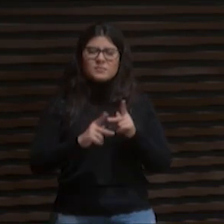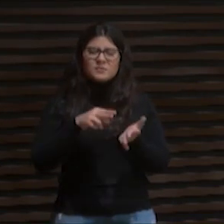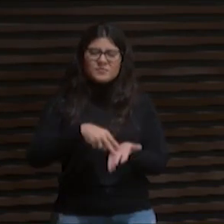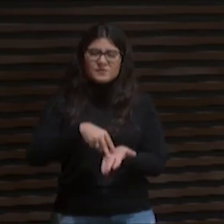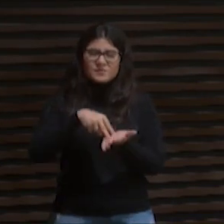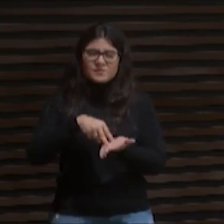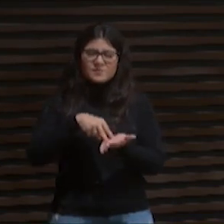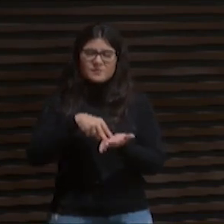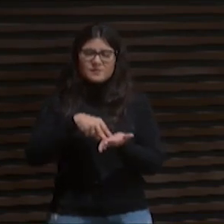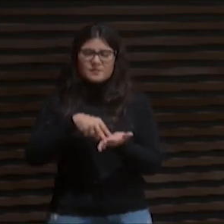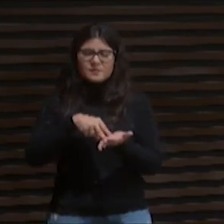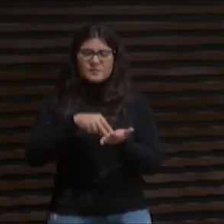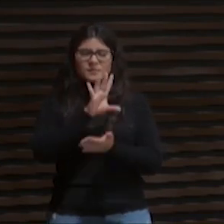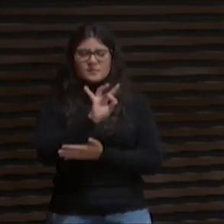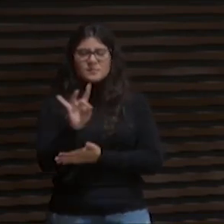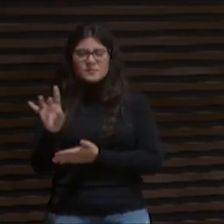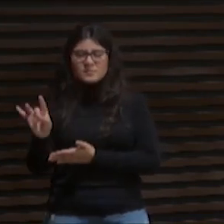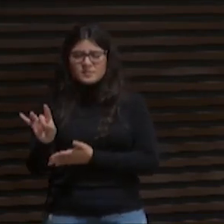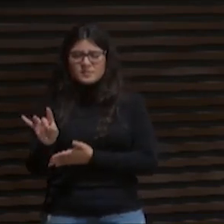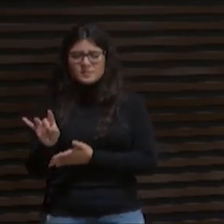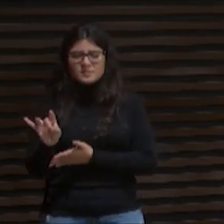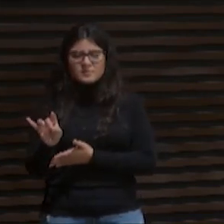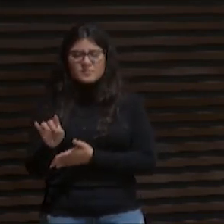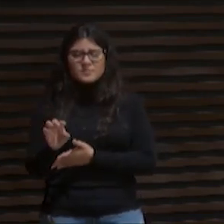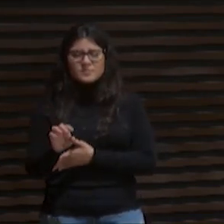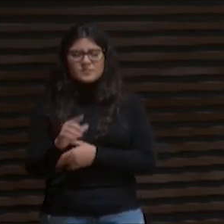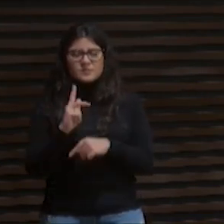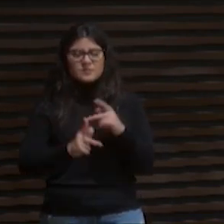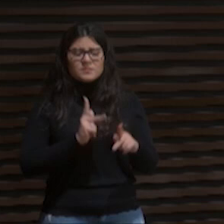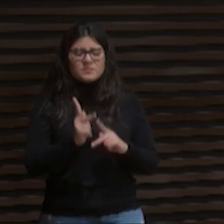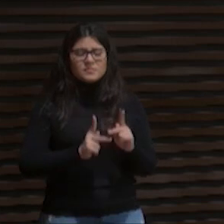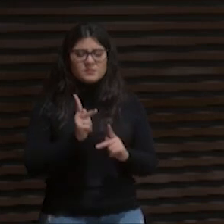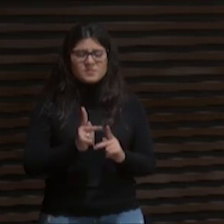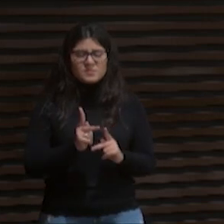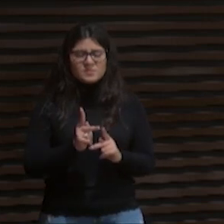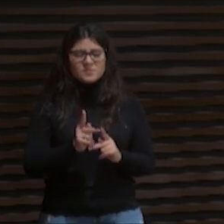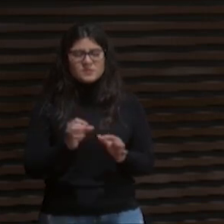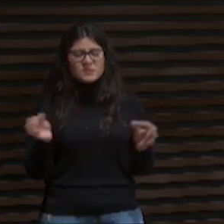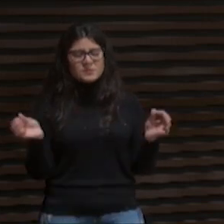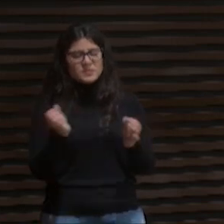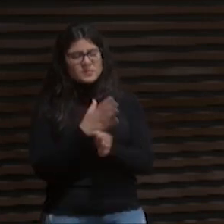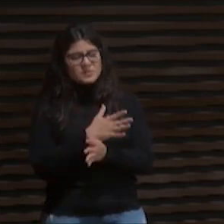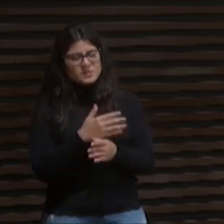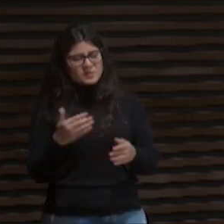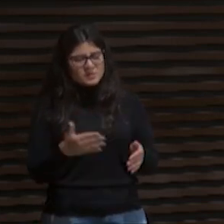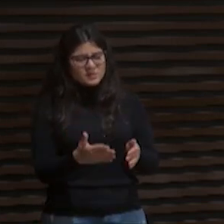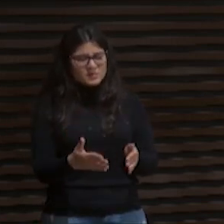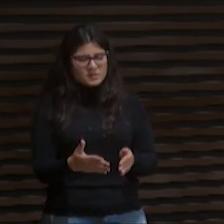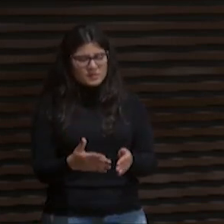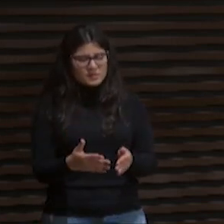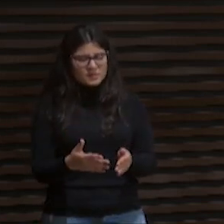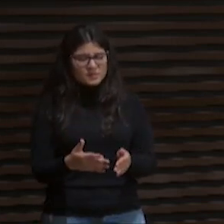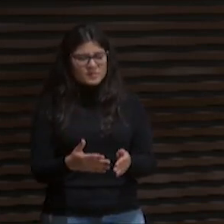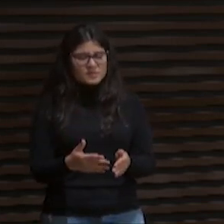os pés de cada um de nós. E aqueles que estão completando a carreira, Senhor,